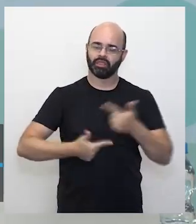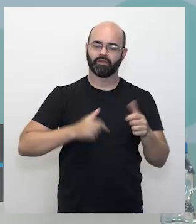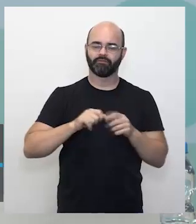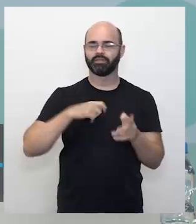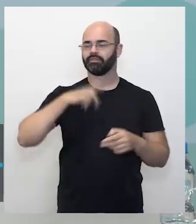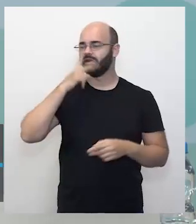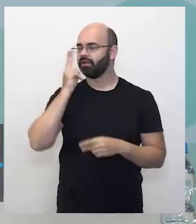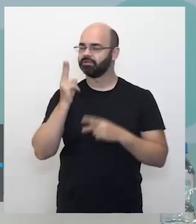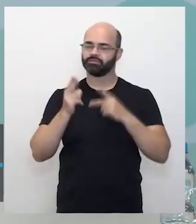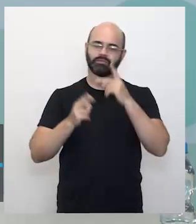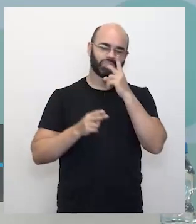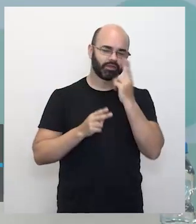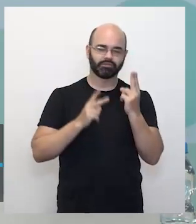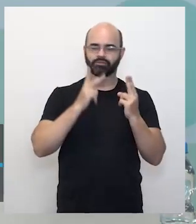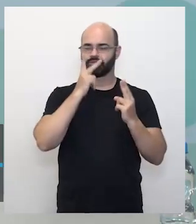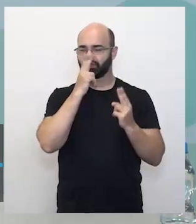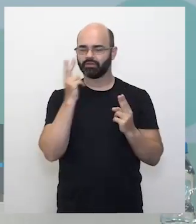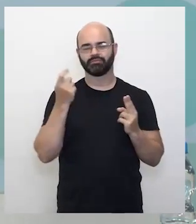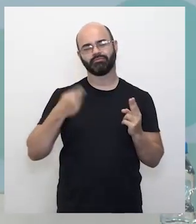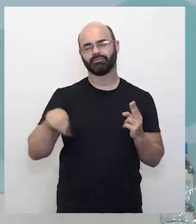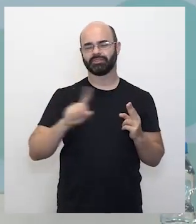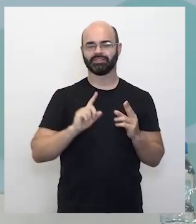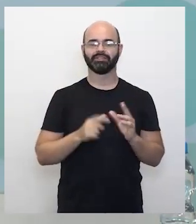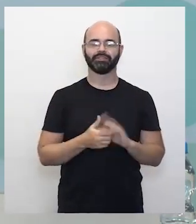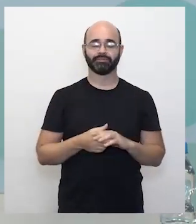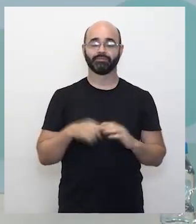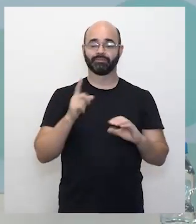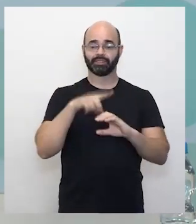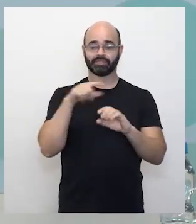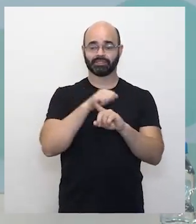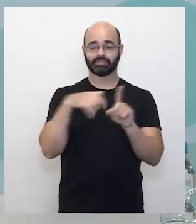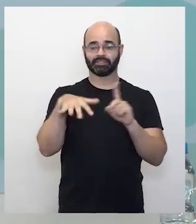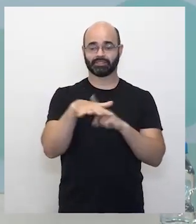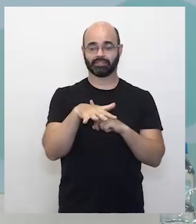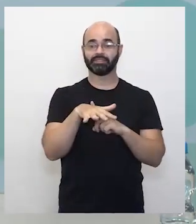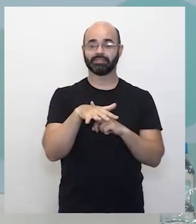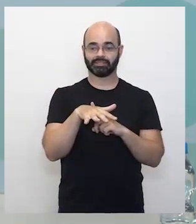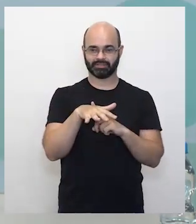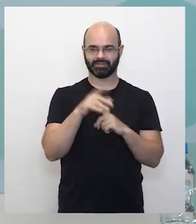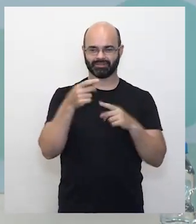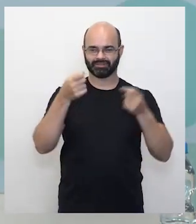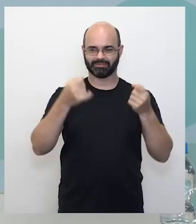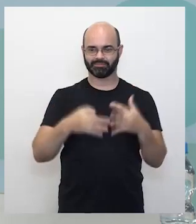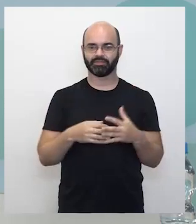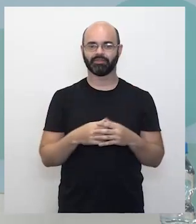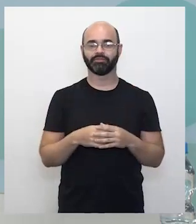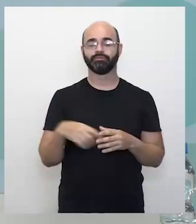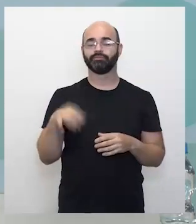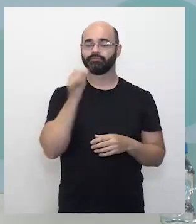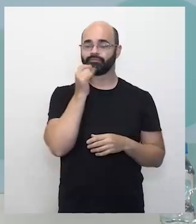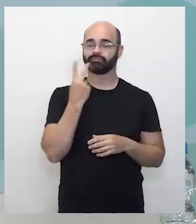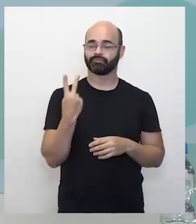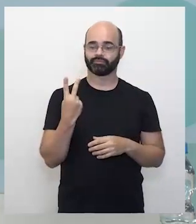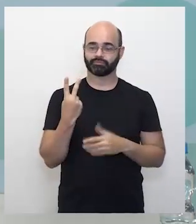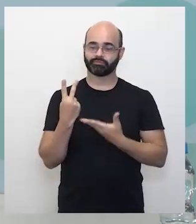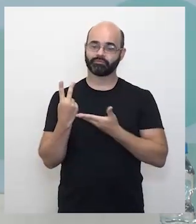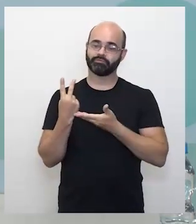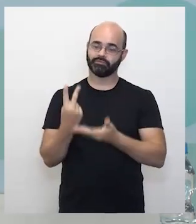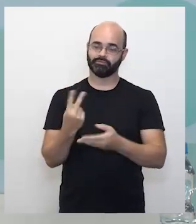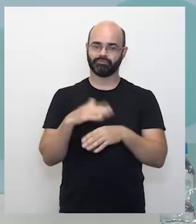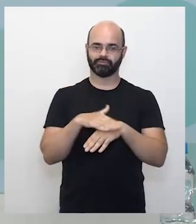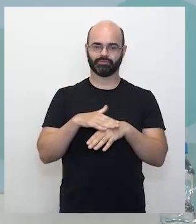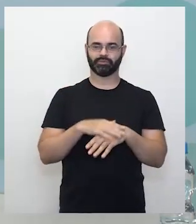achismo. Então, para a gente falar sobre um pouco das ciências sociais, a gente trouxe 2 exemplos para vocês. O primeiro, né, é baseado